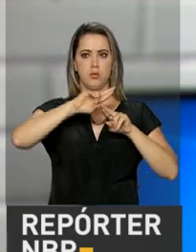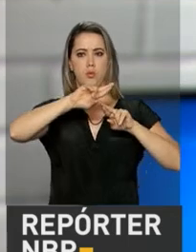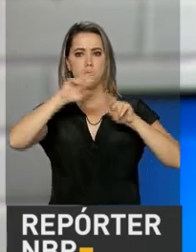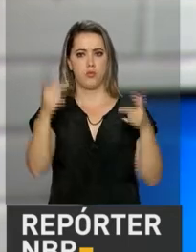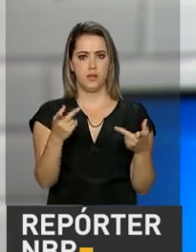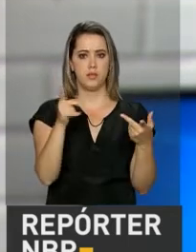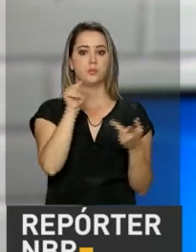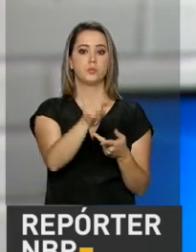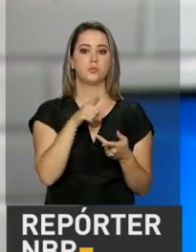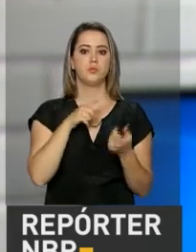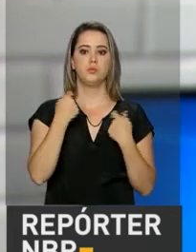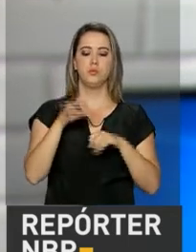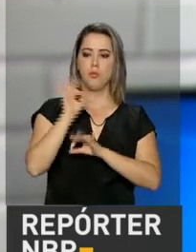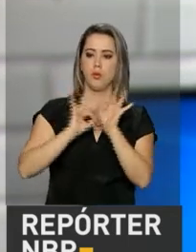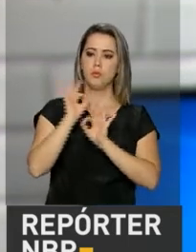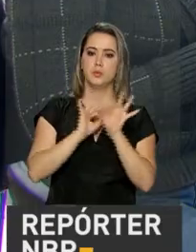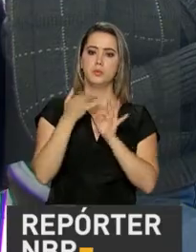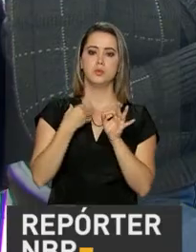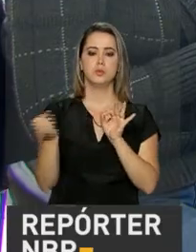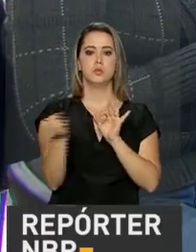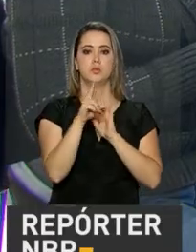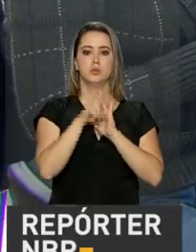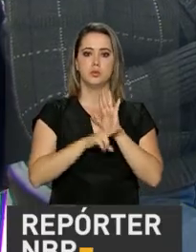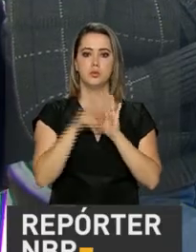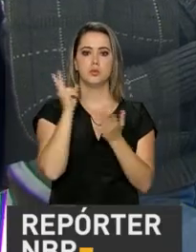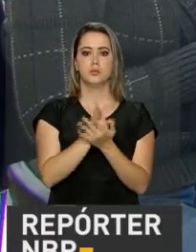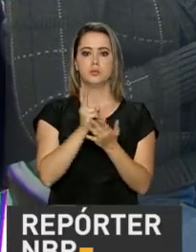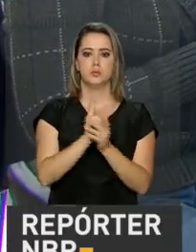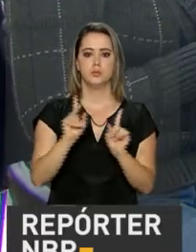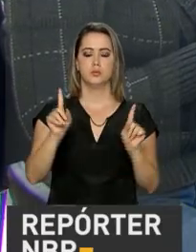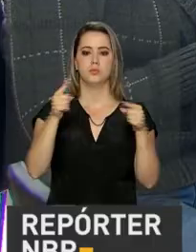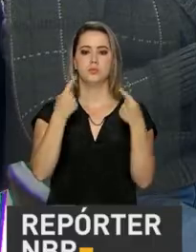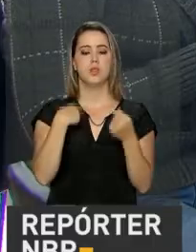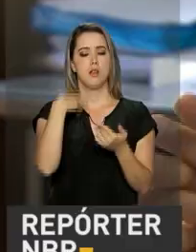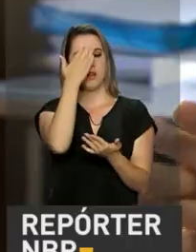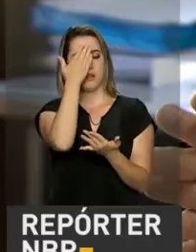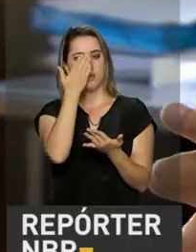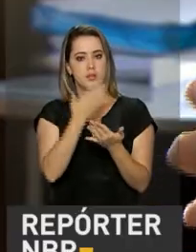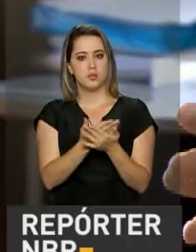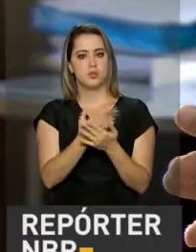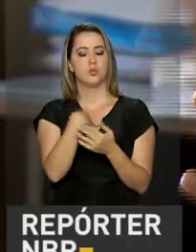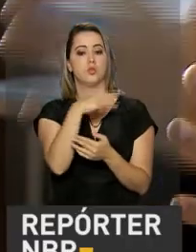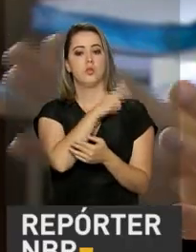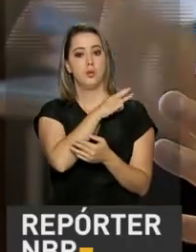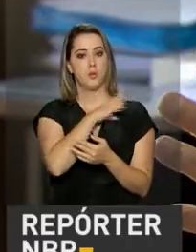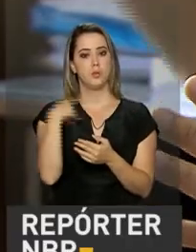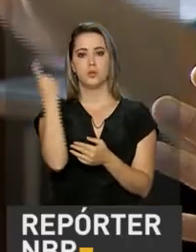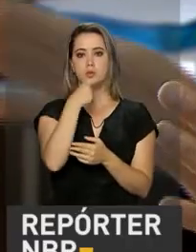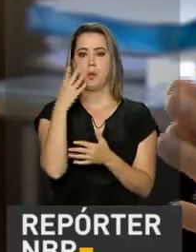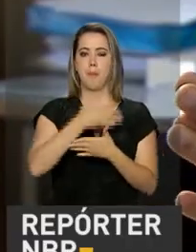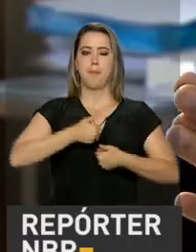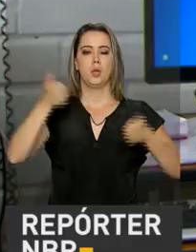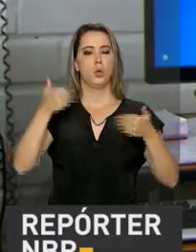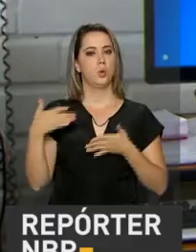por adaptações para oferecer o novo modelo. Mesmo com os desafios, ele acredita que o ensino integral é mesmo o